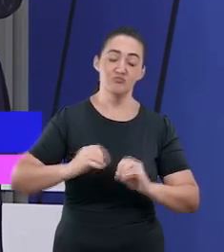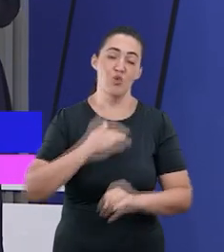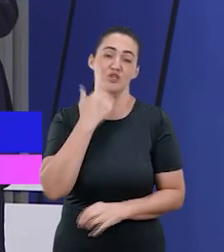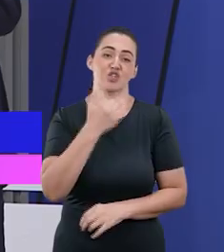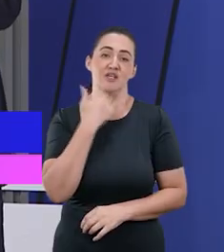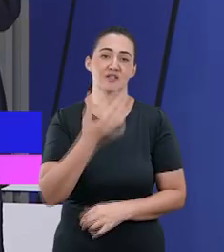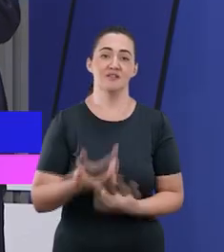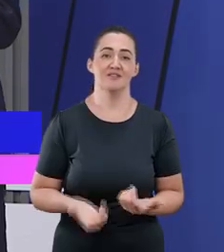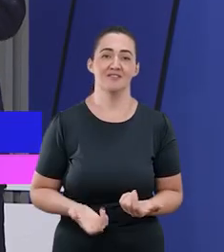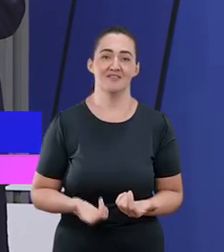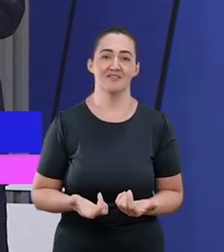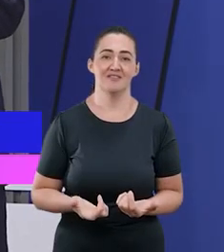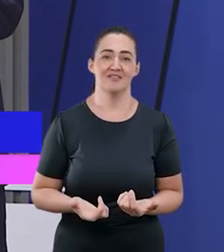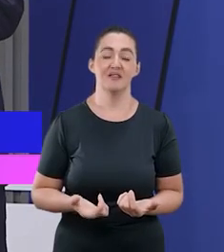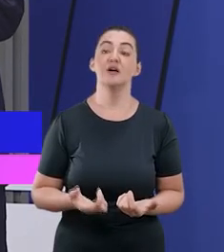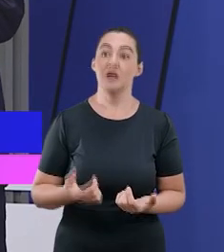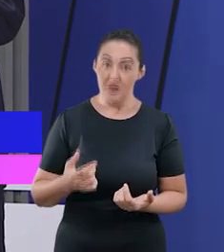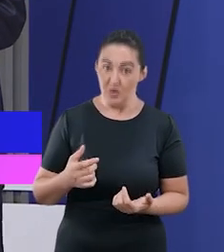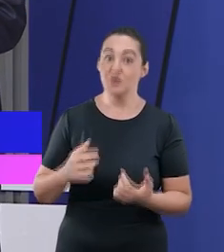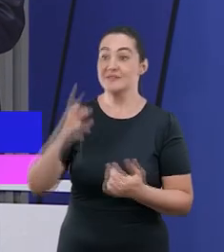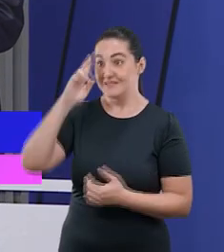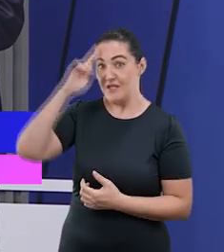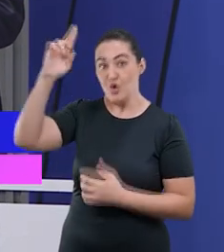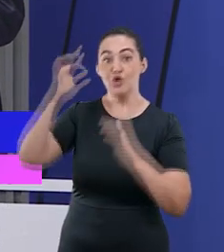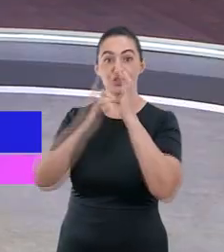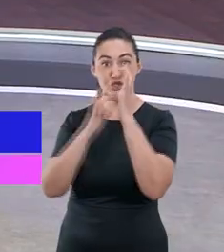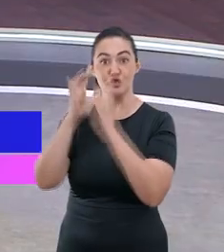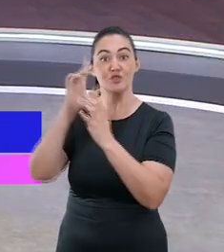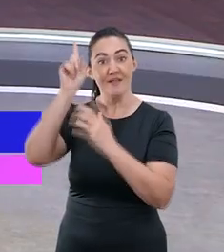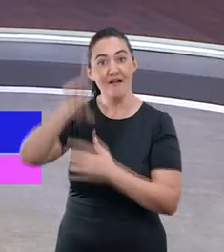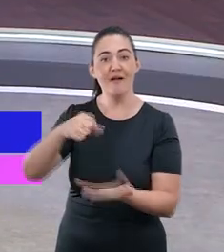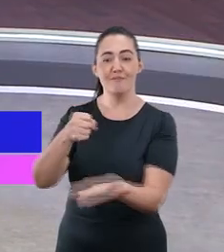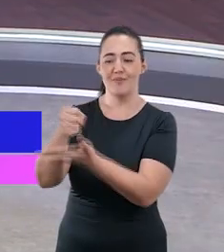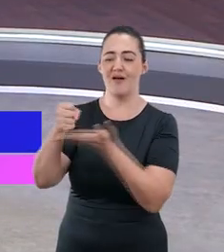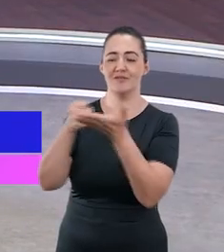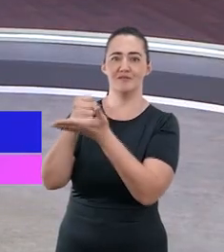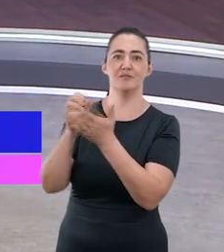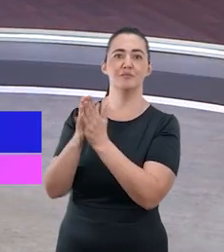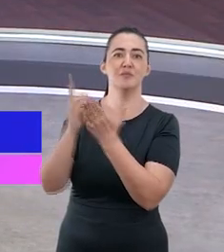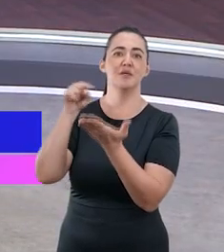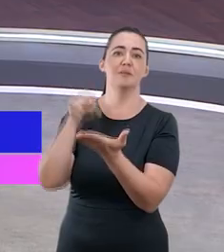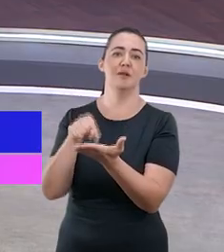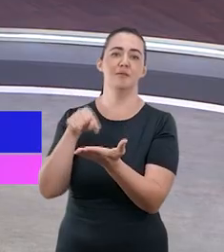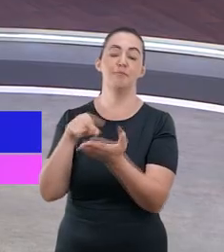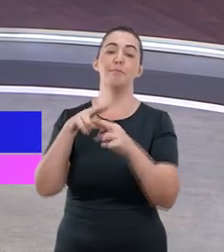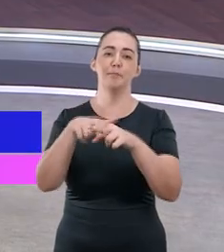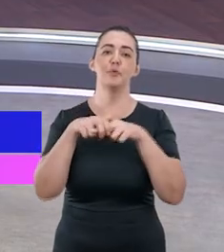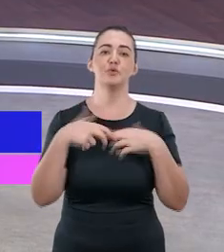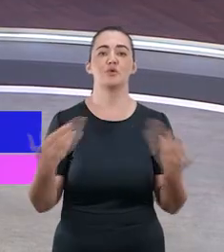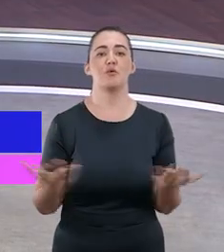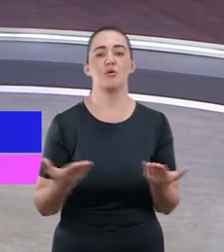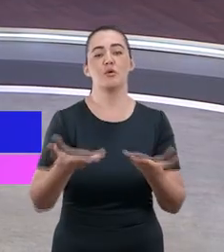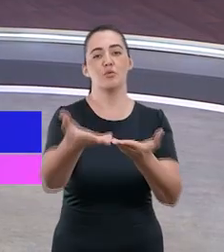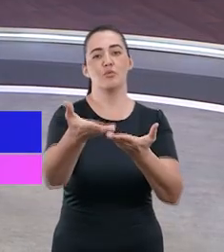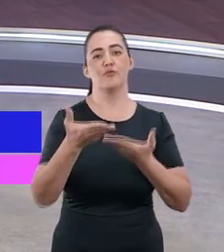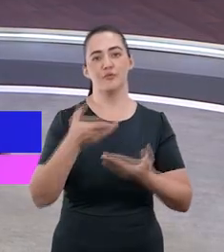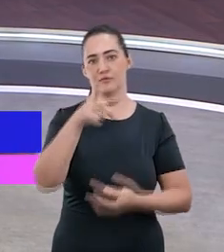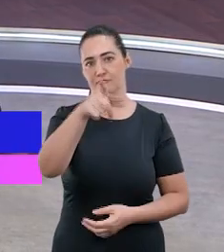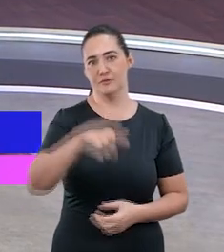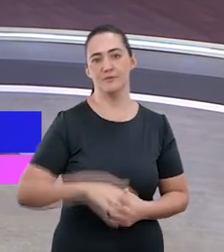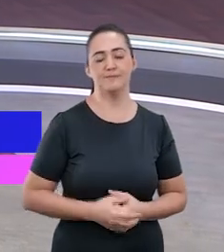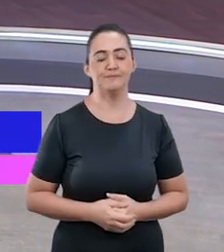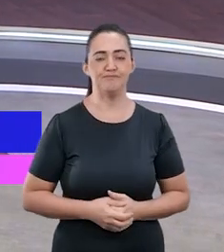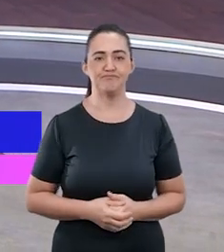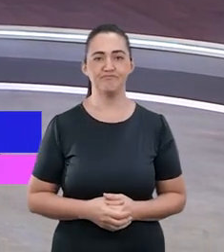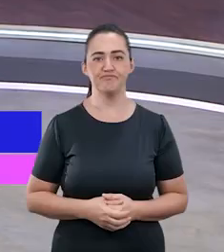o Senhor que tem que estar na base da igreja. Sabendo disso, eu quero lhe fazer um convite agora.